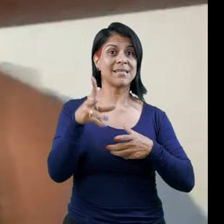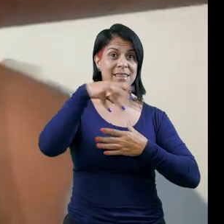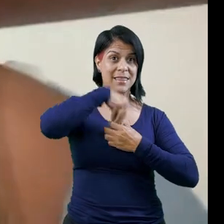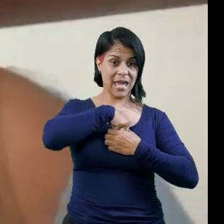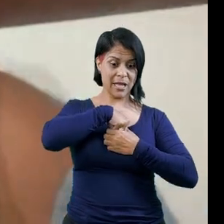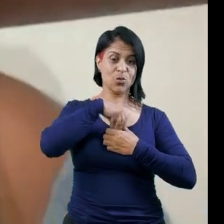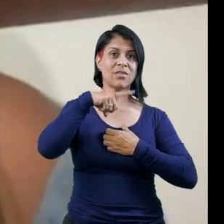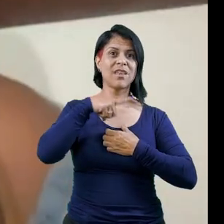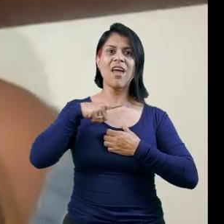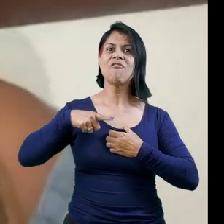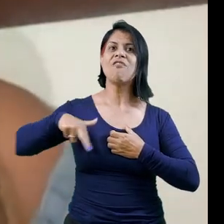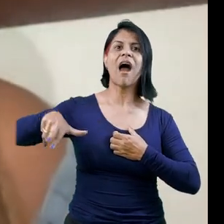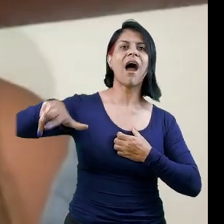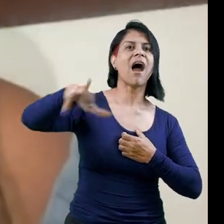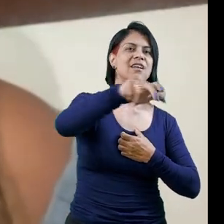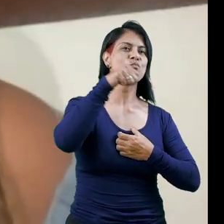muitas outras.